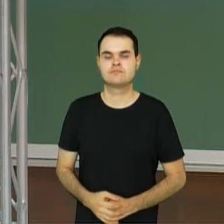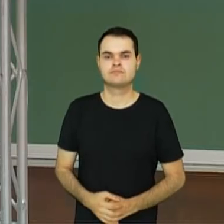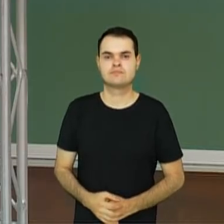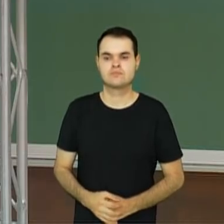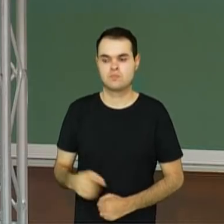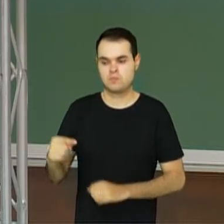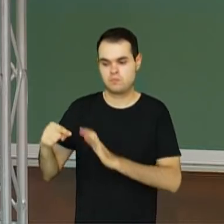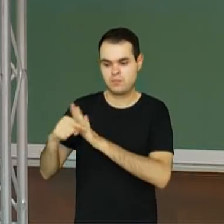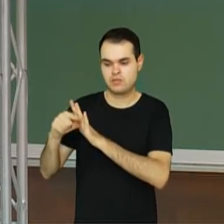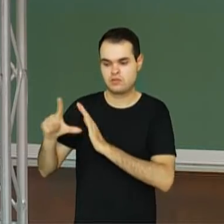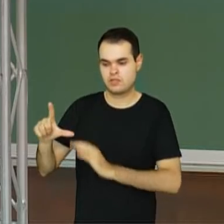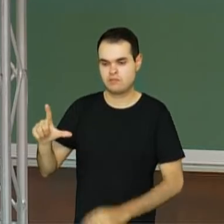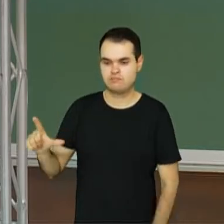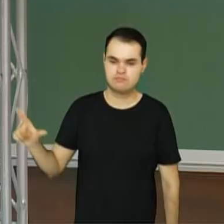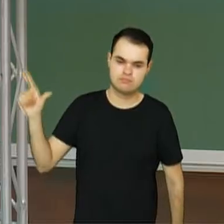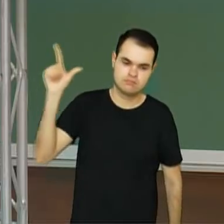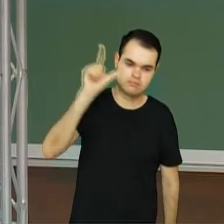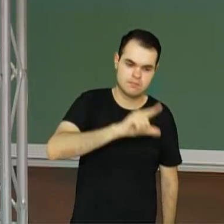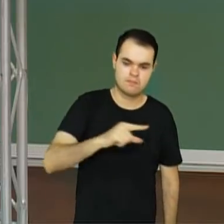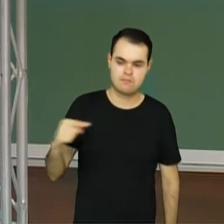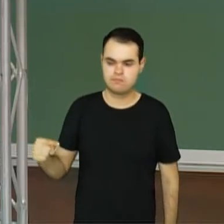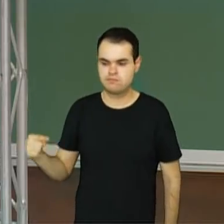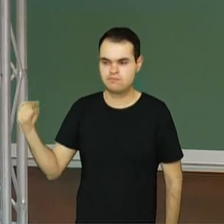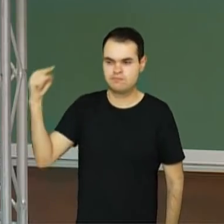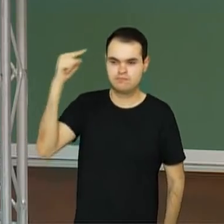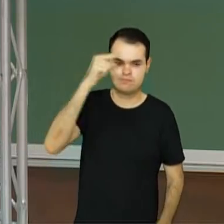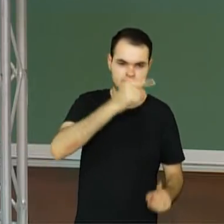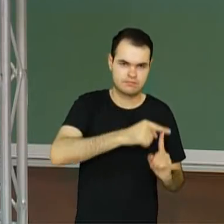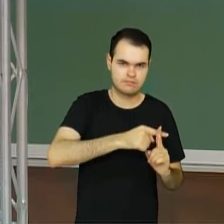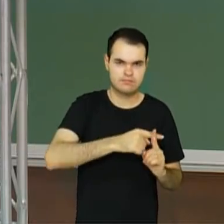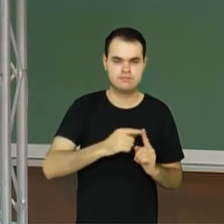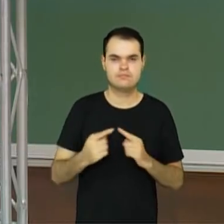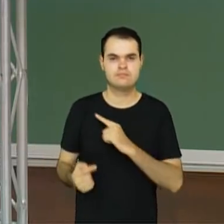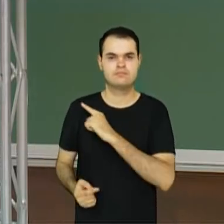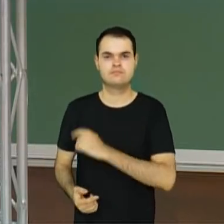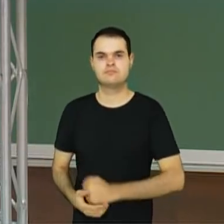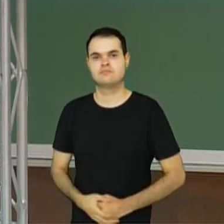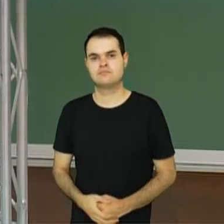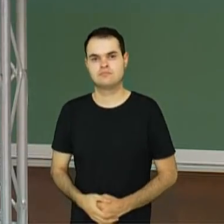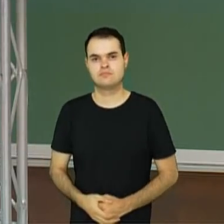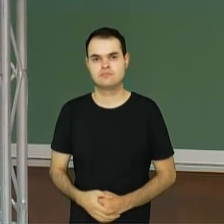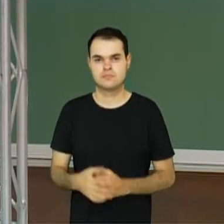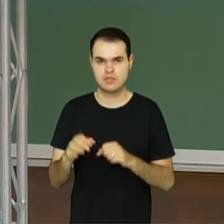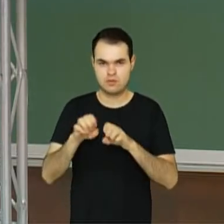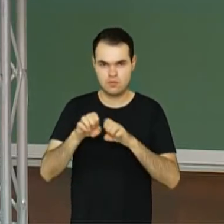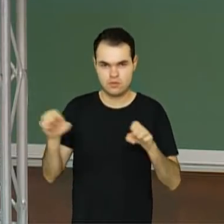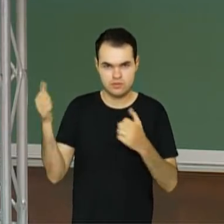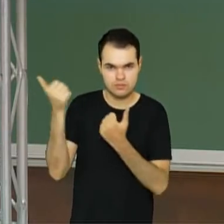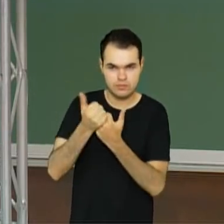L passou para o outro lado, mais L. Certo? Aqui está a minha equação de substituição. Tranquilo?